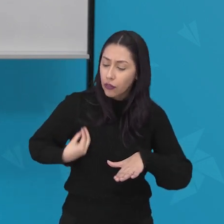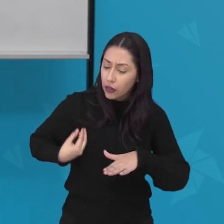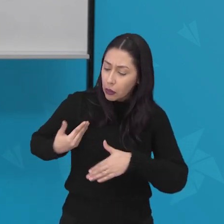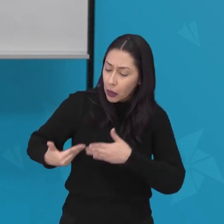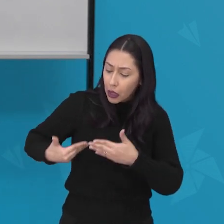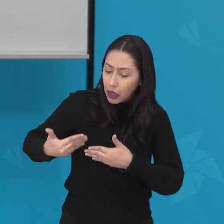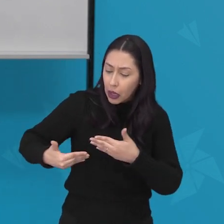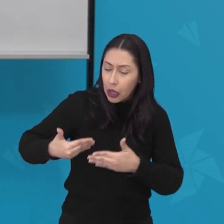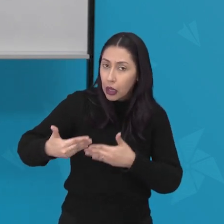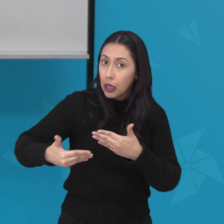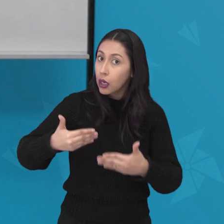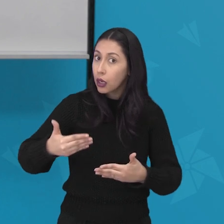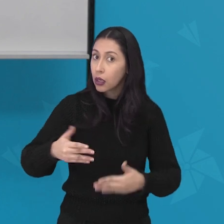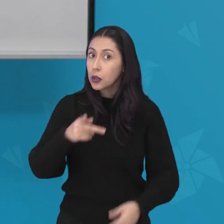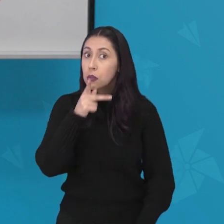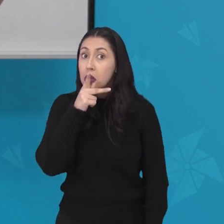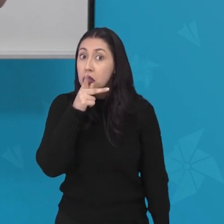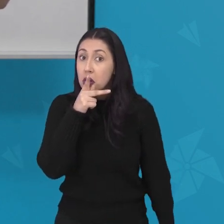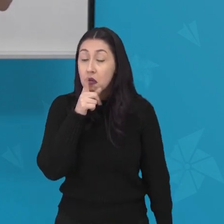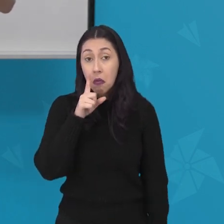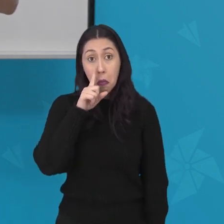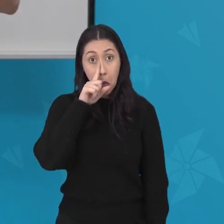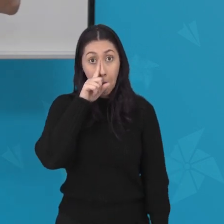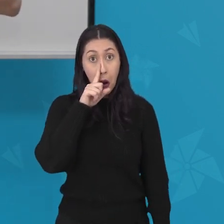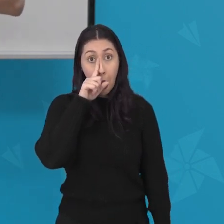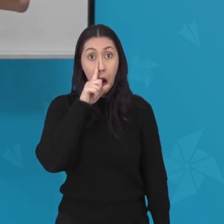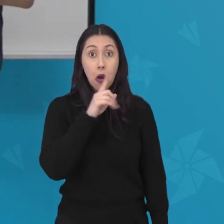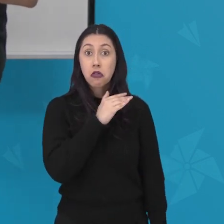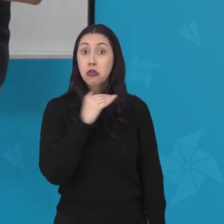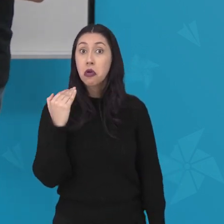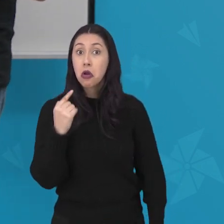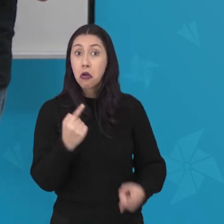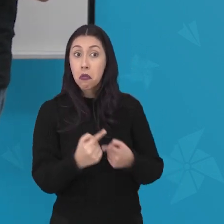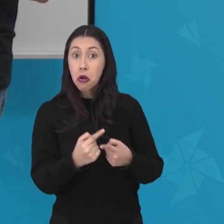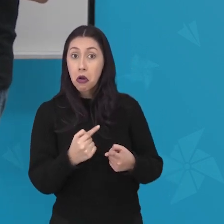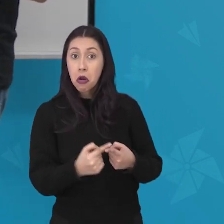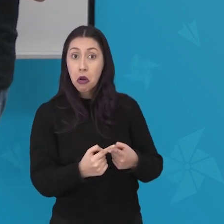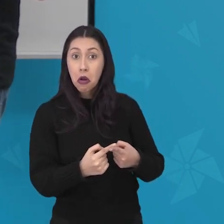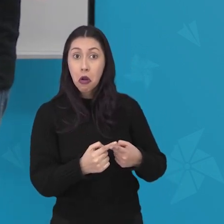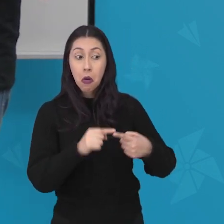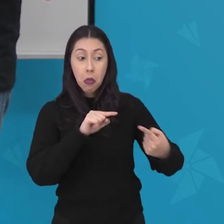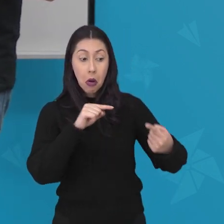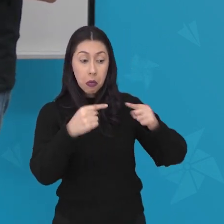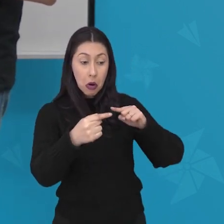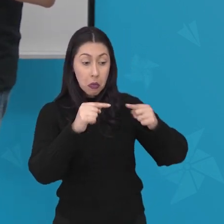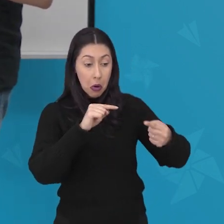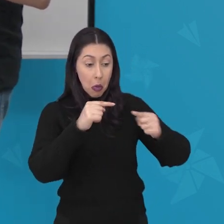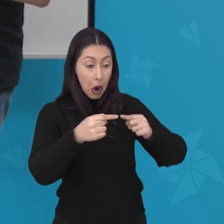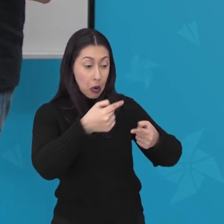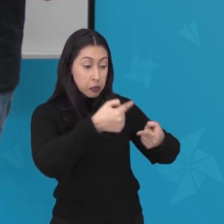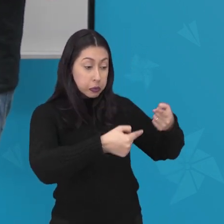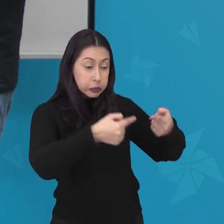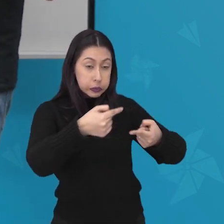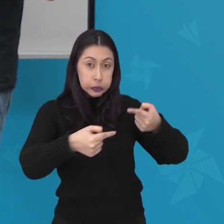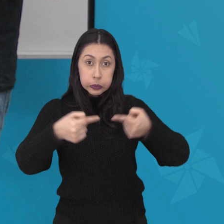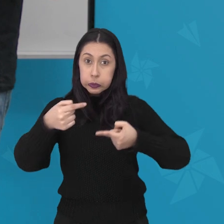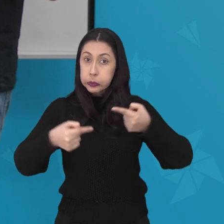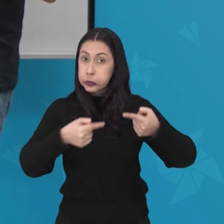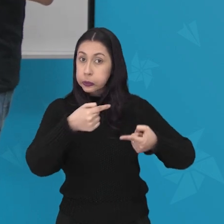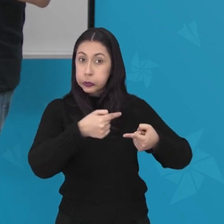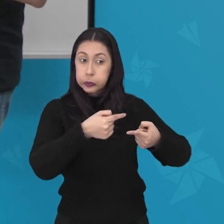dele, ele esteve à beira da morte em função de alguns conflitos que aconteciam na